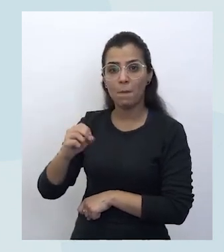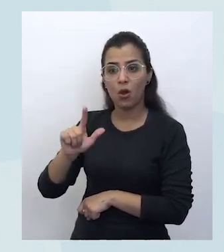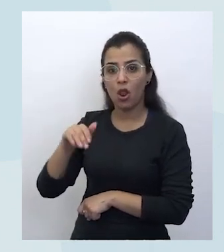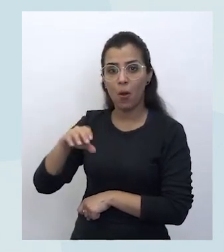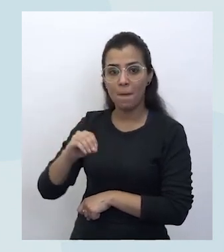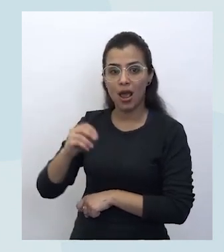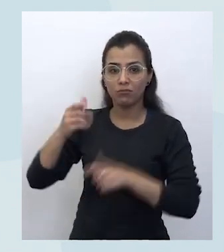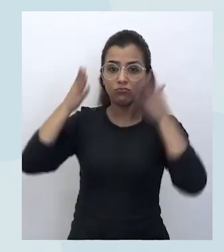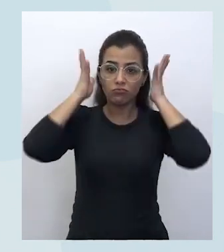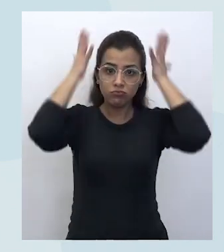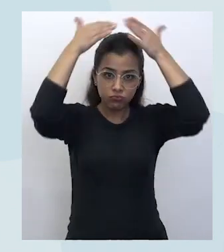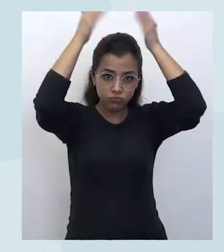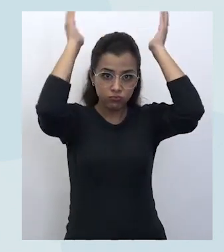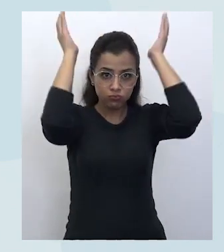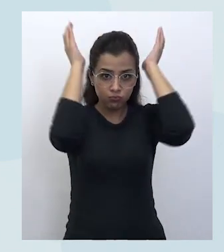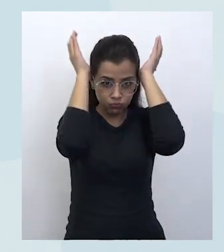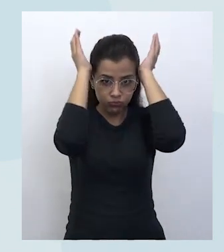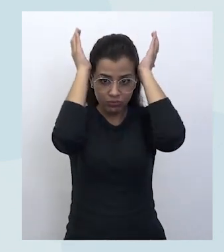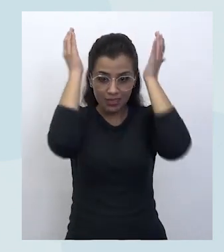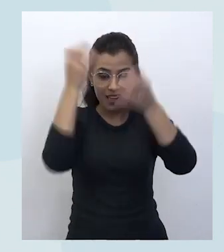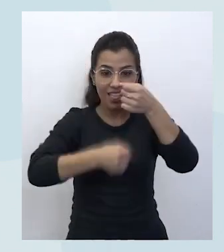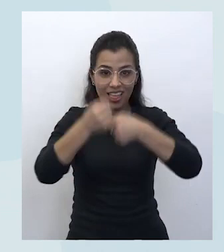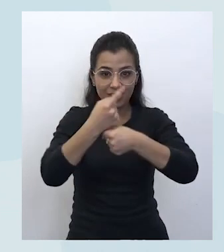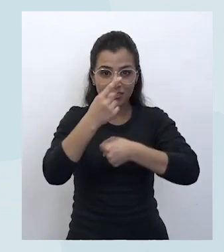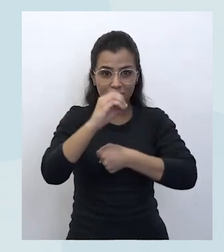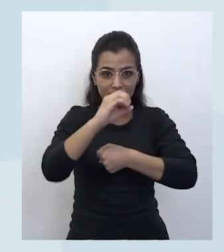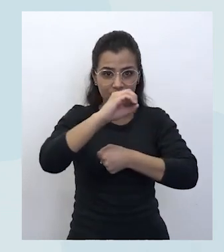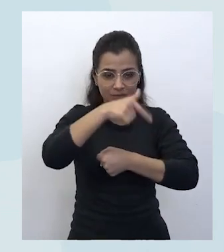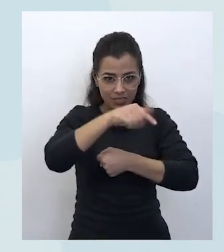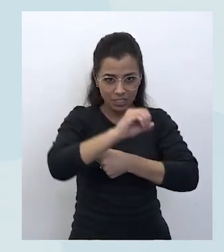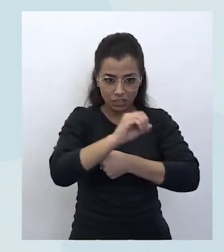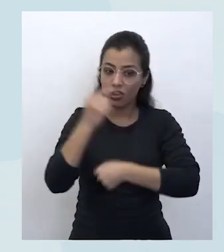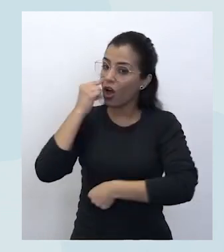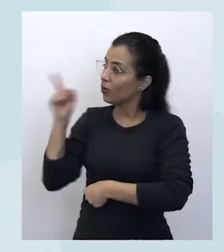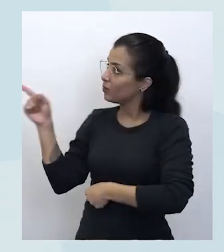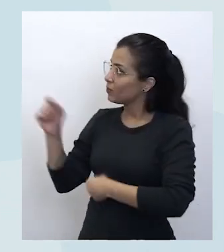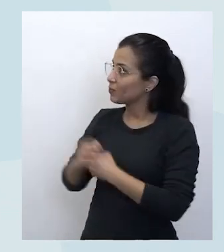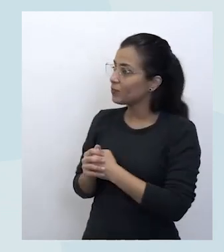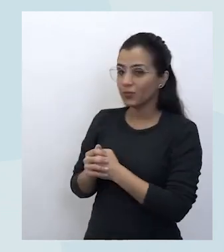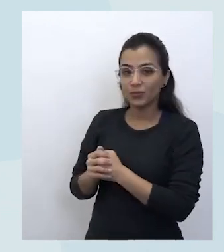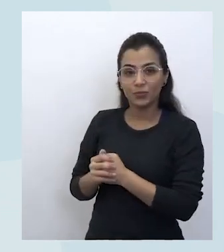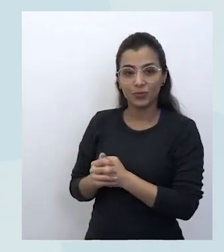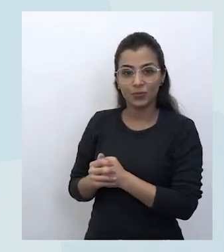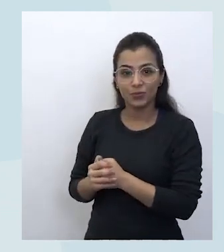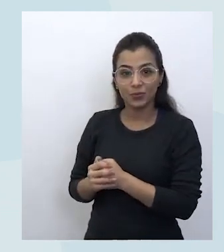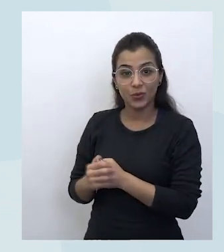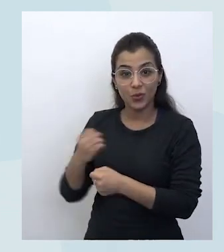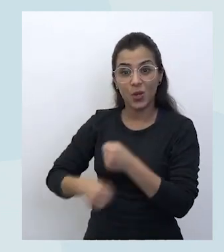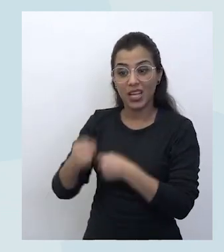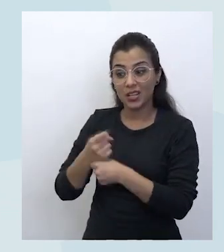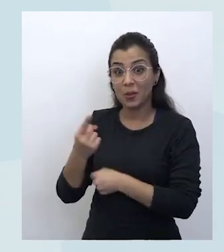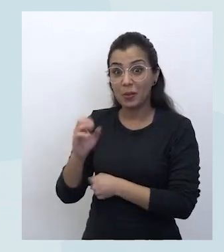Lá em Bizâncio, né? Nesse período. E aqui uma imagem do período, né? Em 1070, na Idade